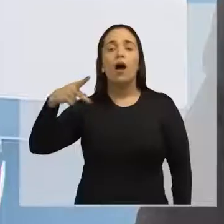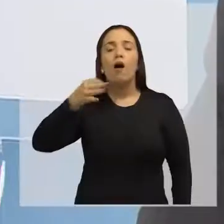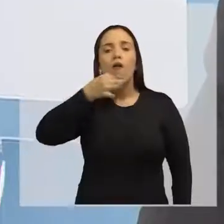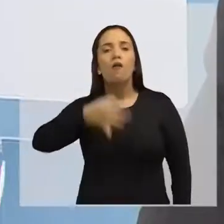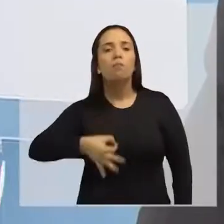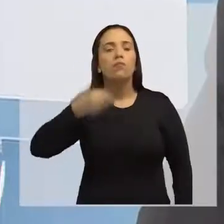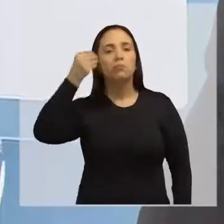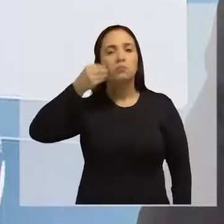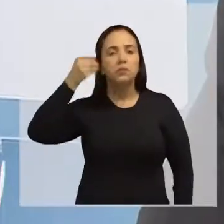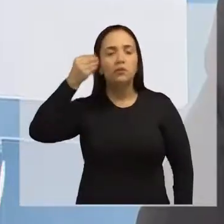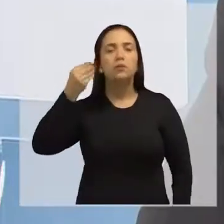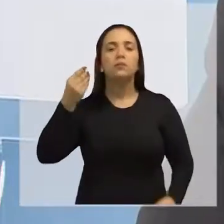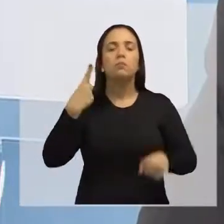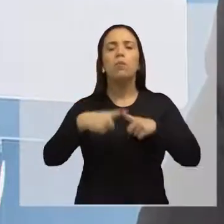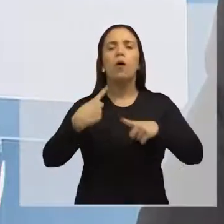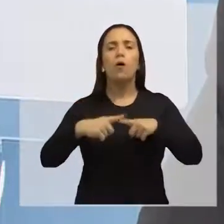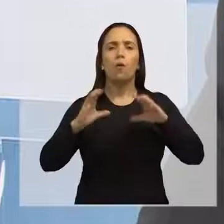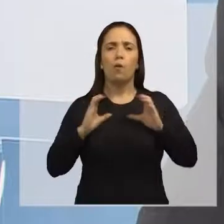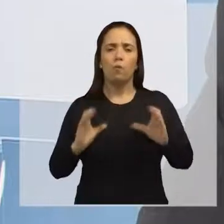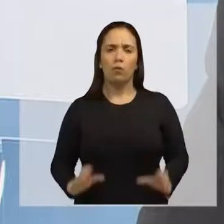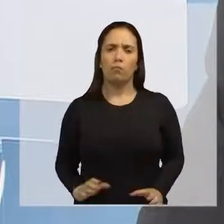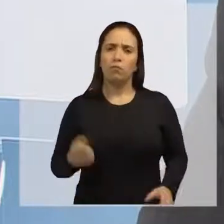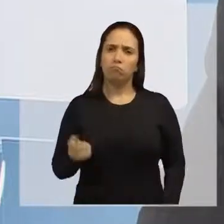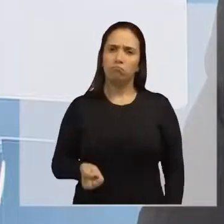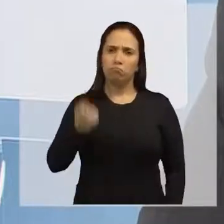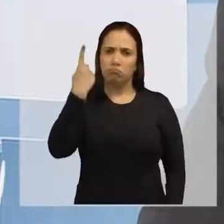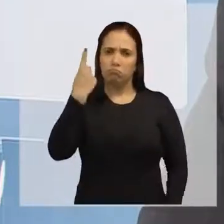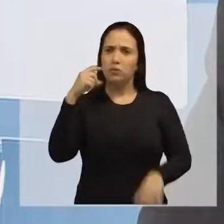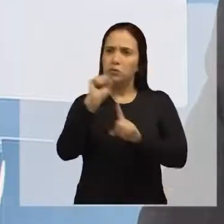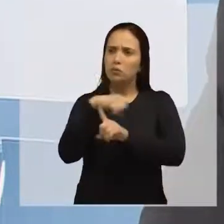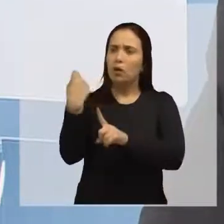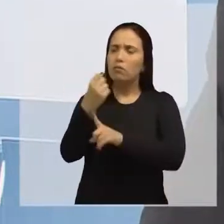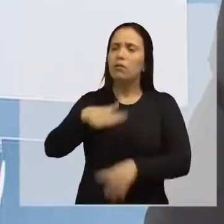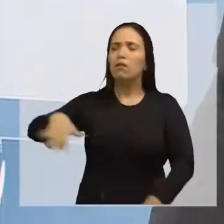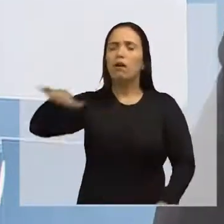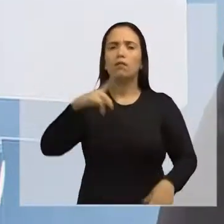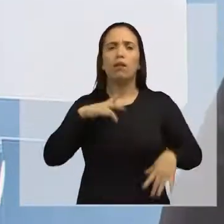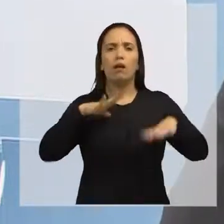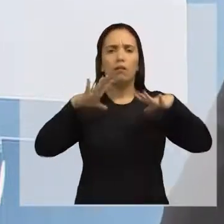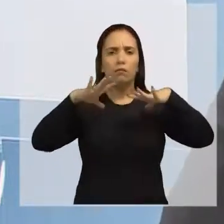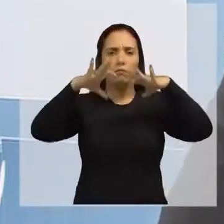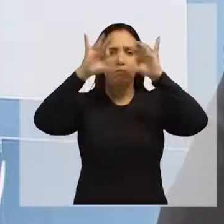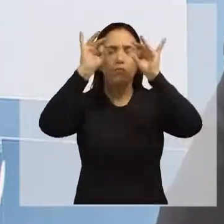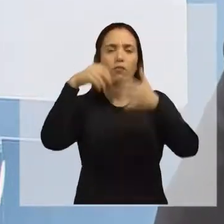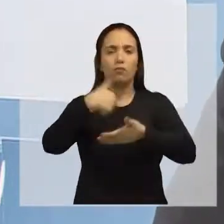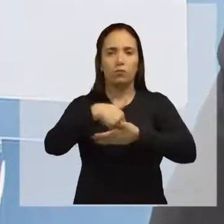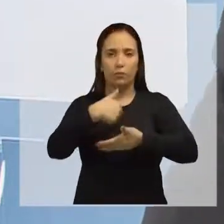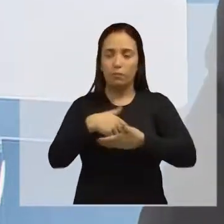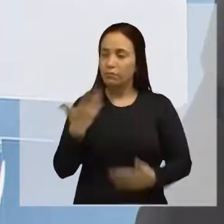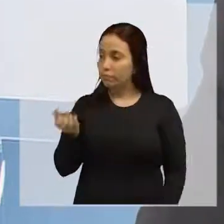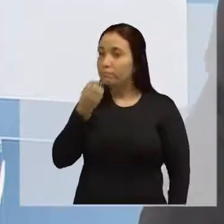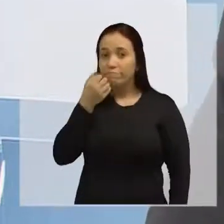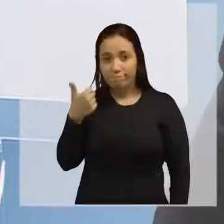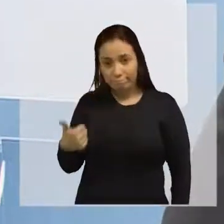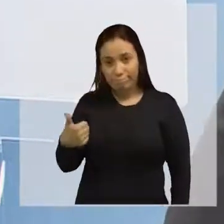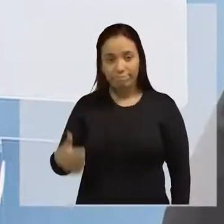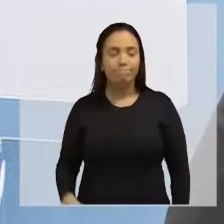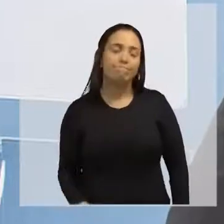sociologicamente esse comportamento estranho do brasileiro que gosta muito de futebol. Luiz, tudo bom?